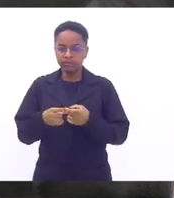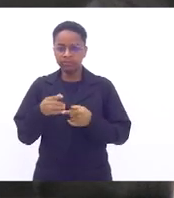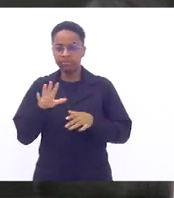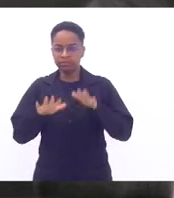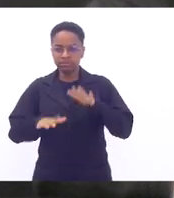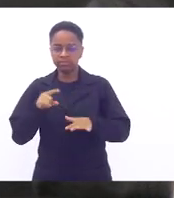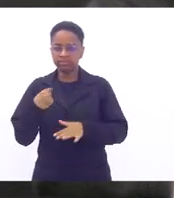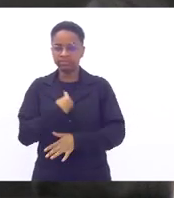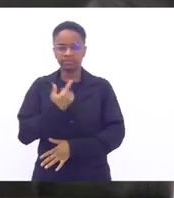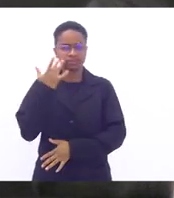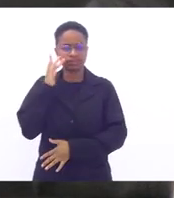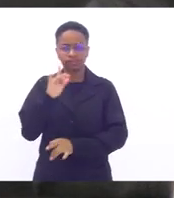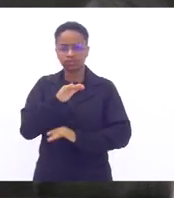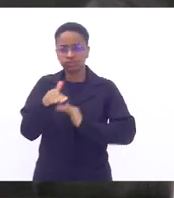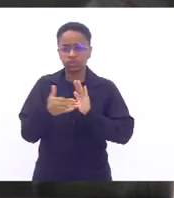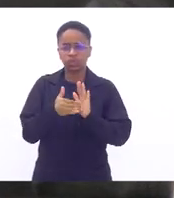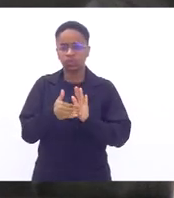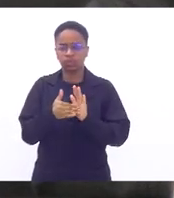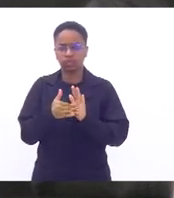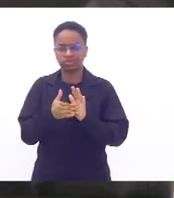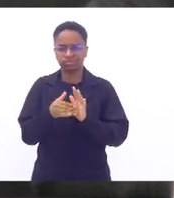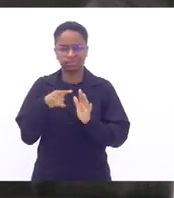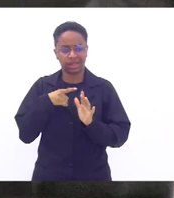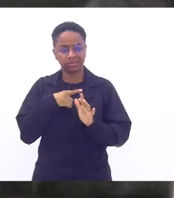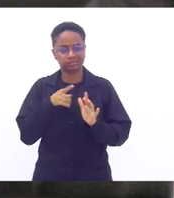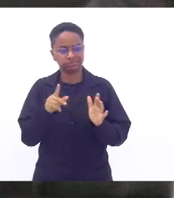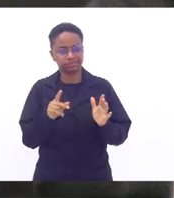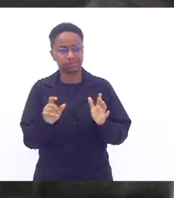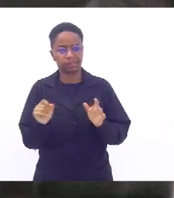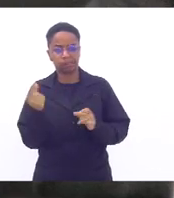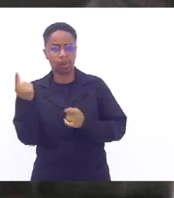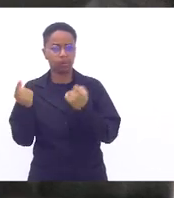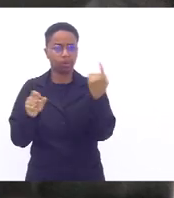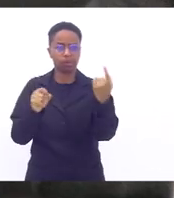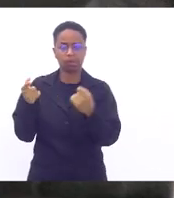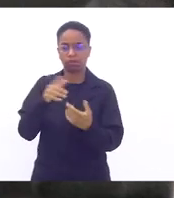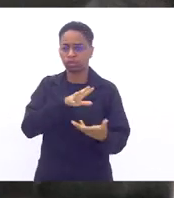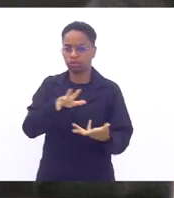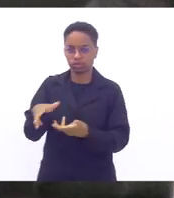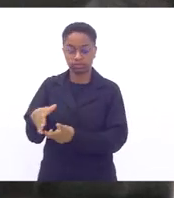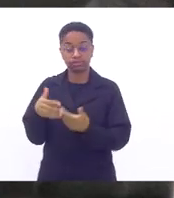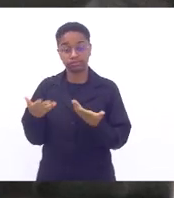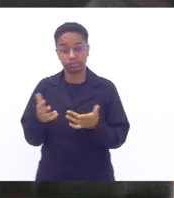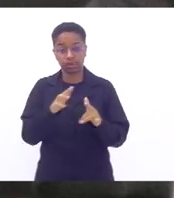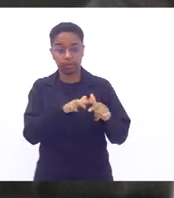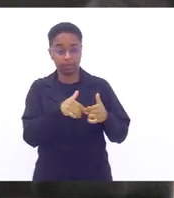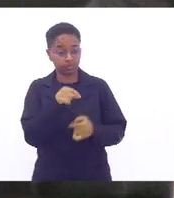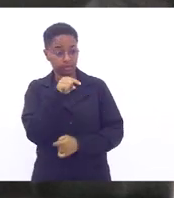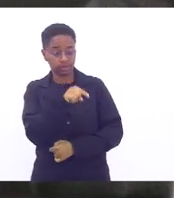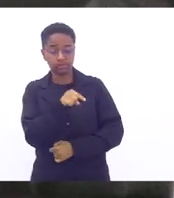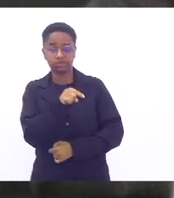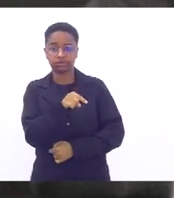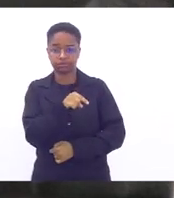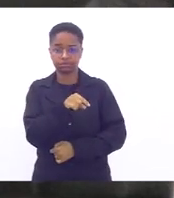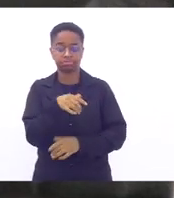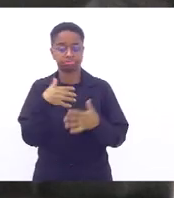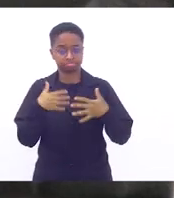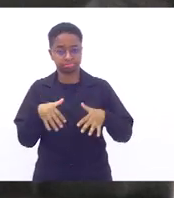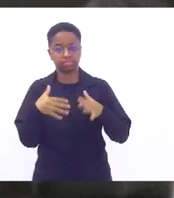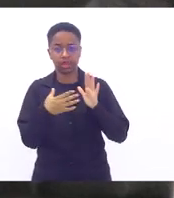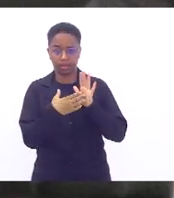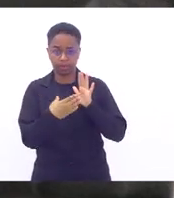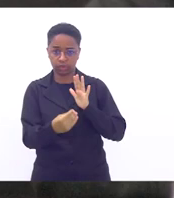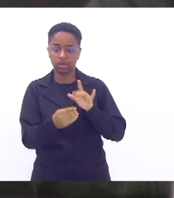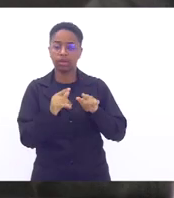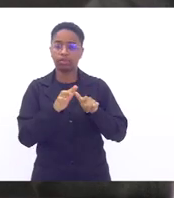sabemos de tudo o que acontece no mundo e por conta dessa criança inspiradora por